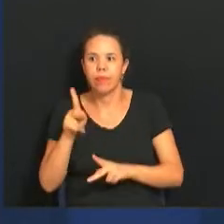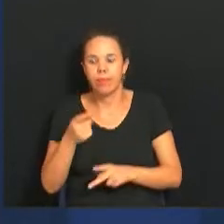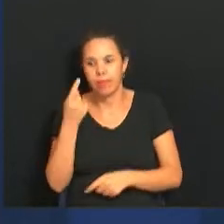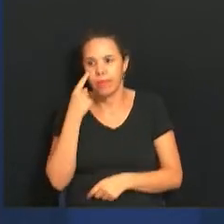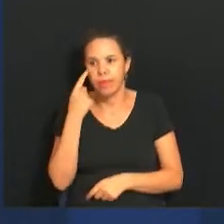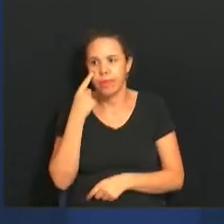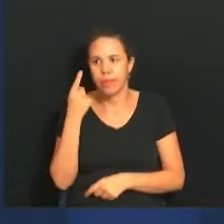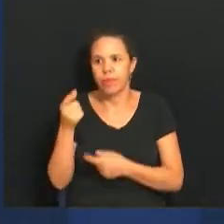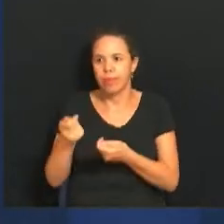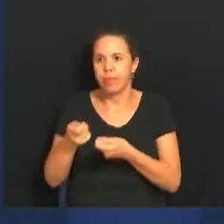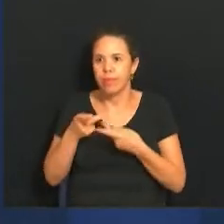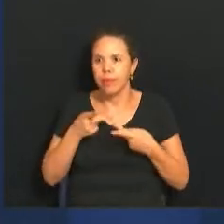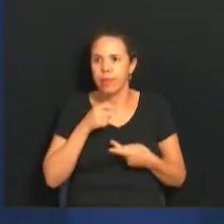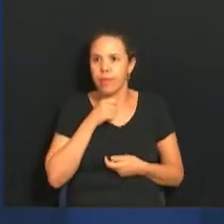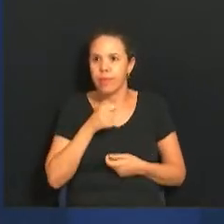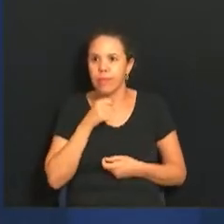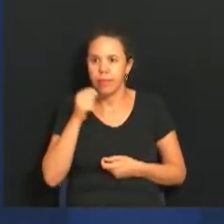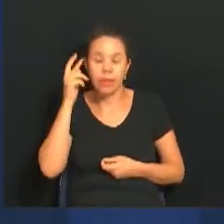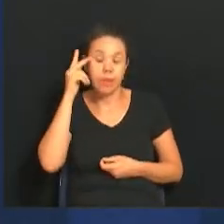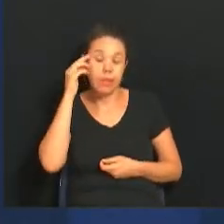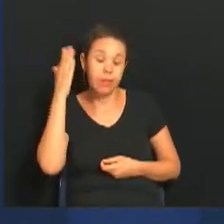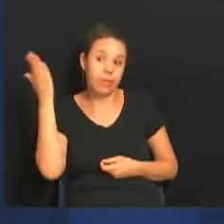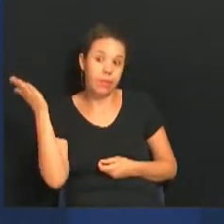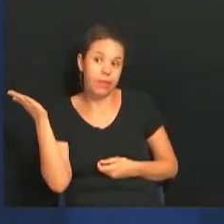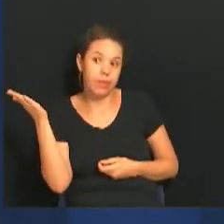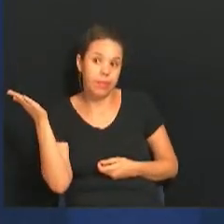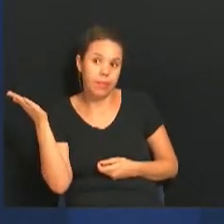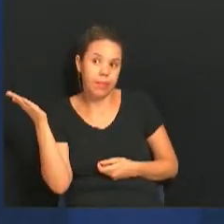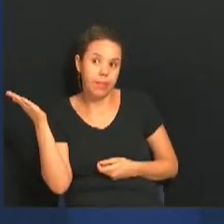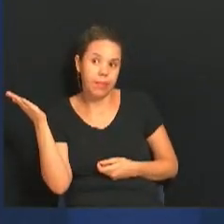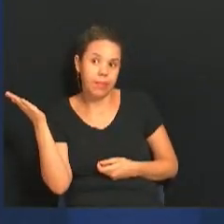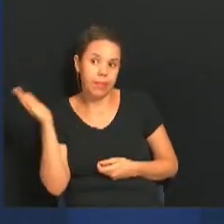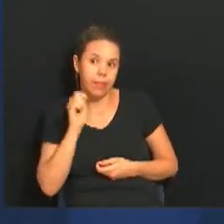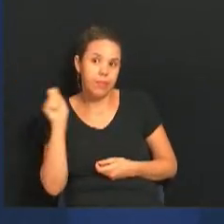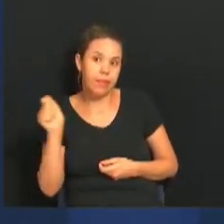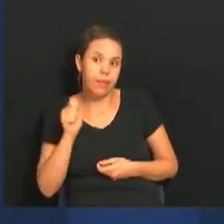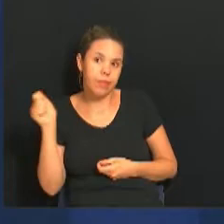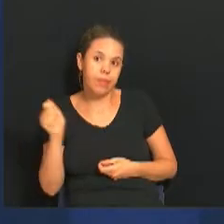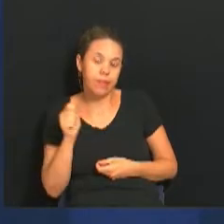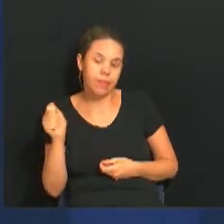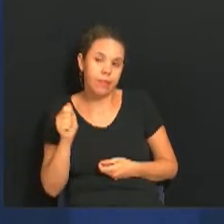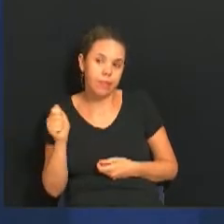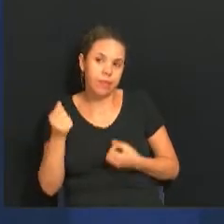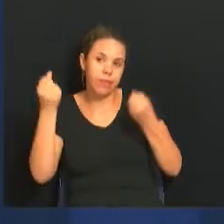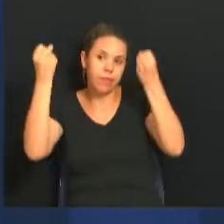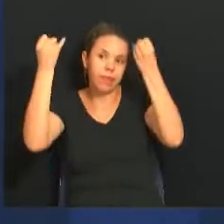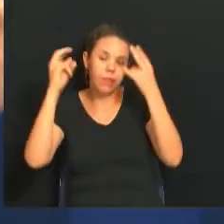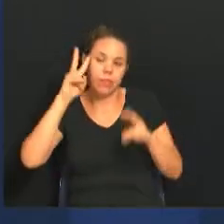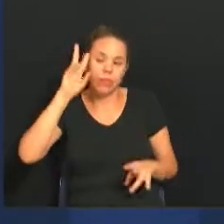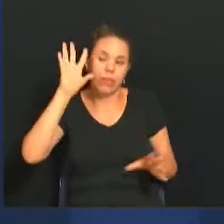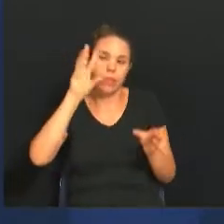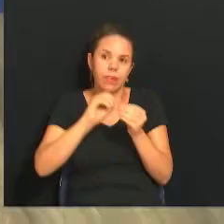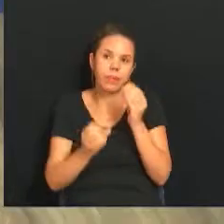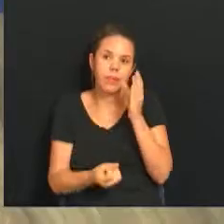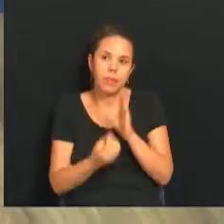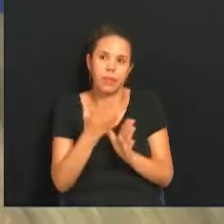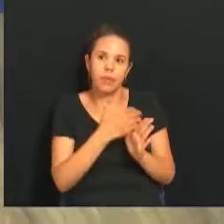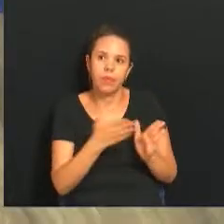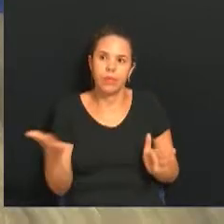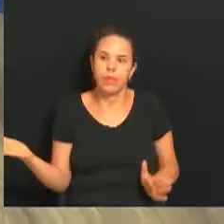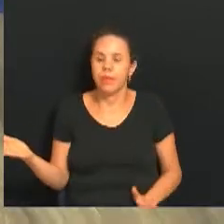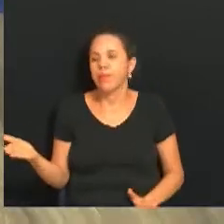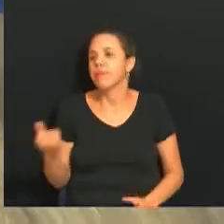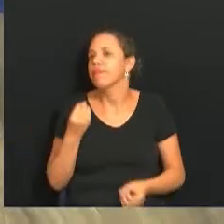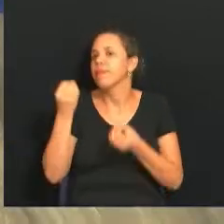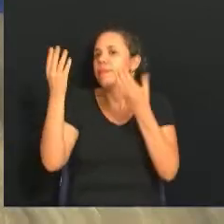vou acionar o nosso repórter André Aranha, que está na associação, e vai nos contar tudo o que é realizado. Então, André,